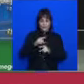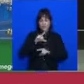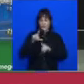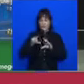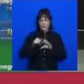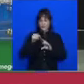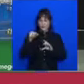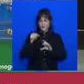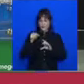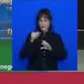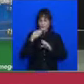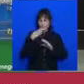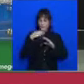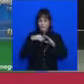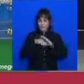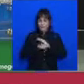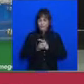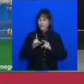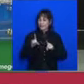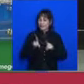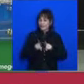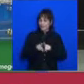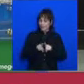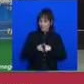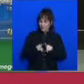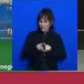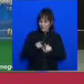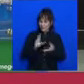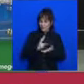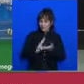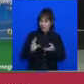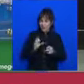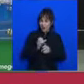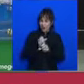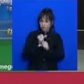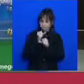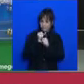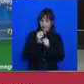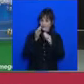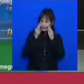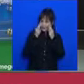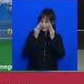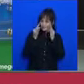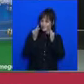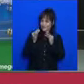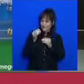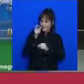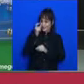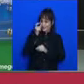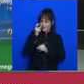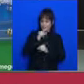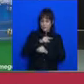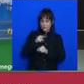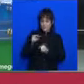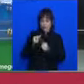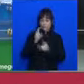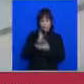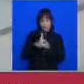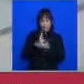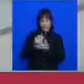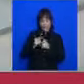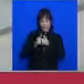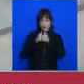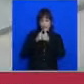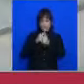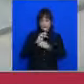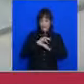o sorteio da Time Mania, também com o prêmio acumulado. Fique atenta, fique atento. Você segue acompanhando cada detalhe por